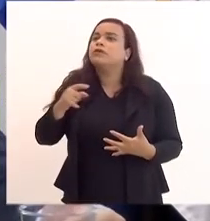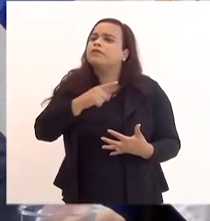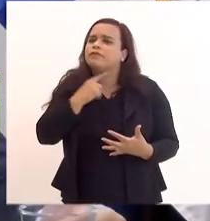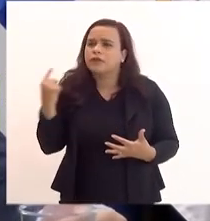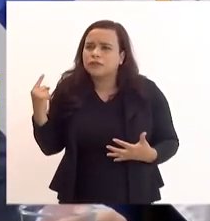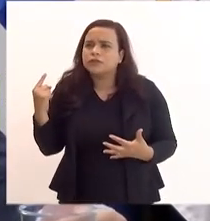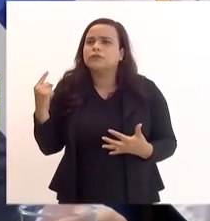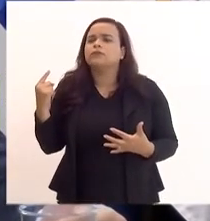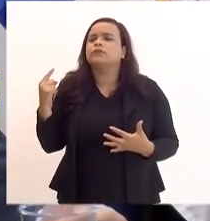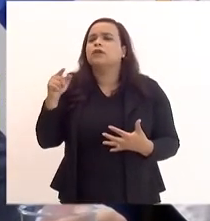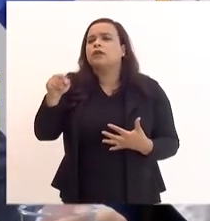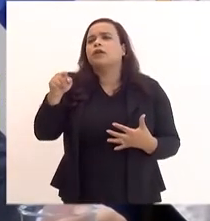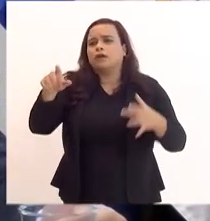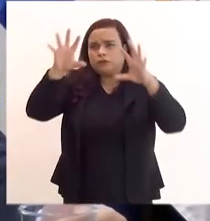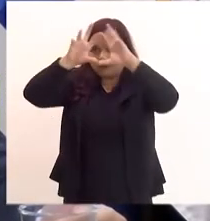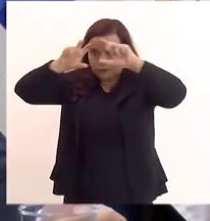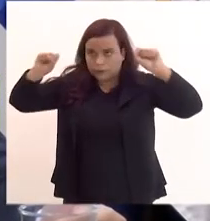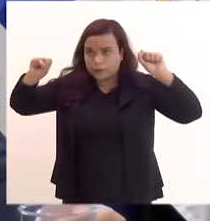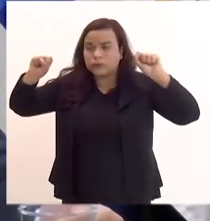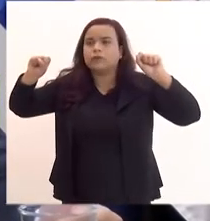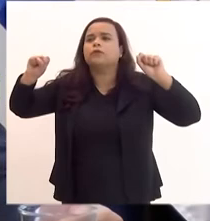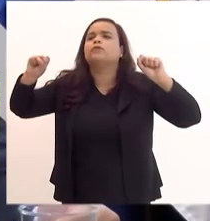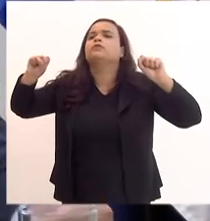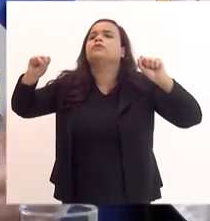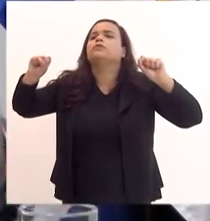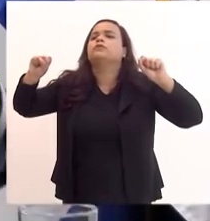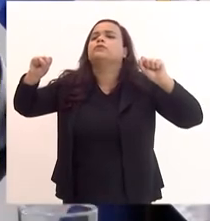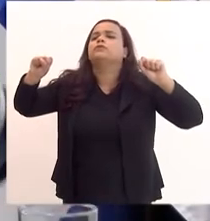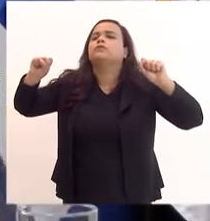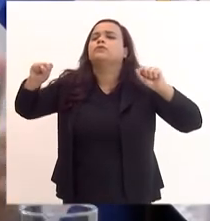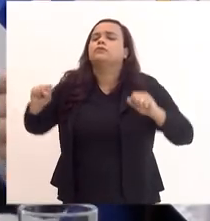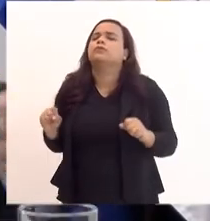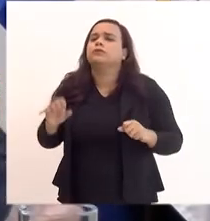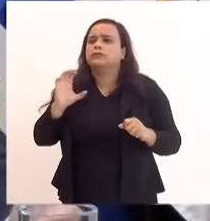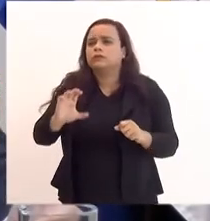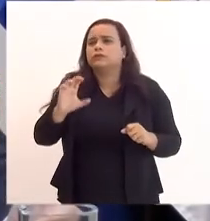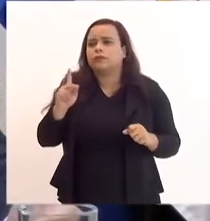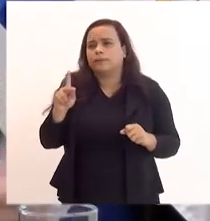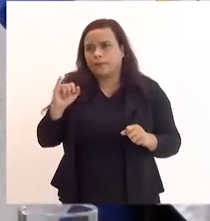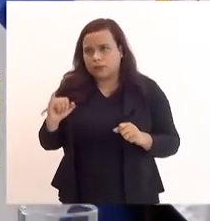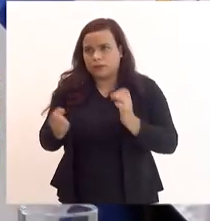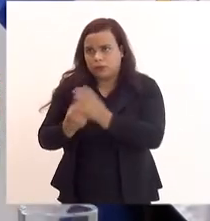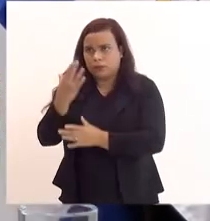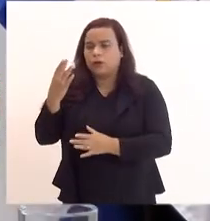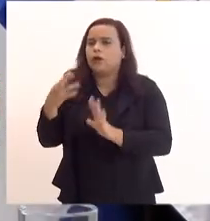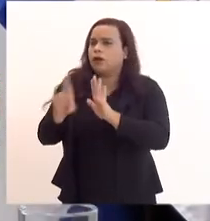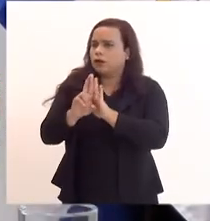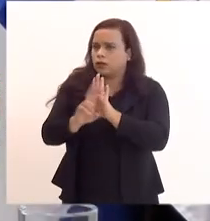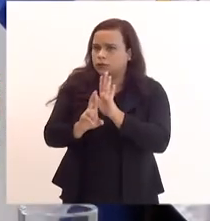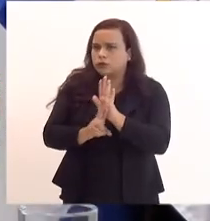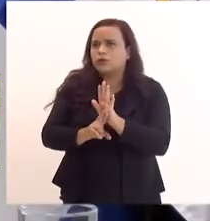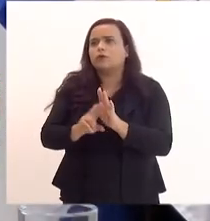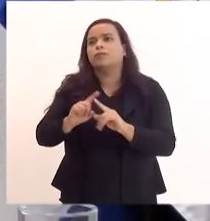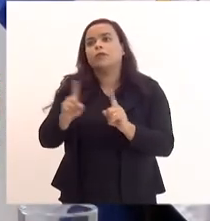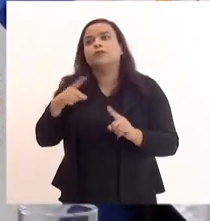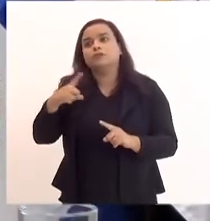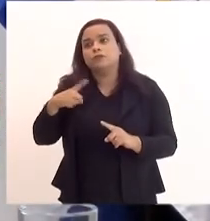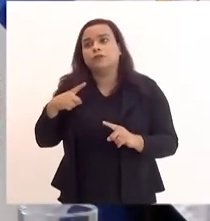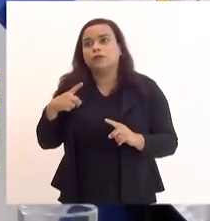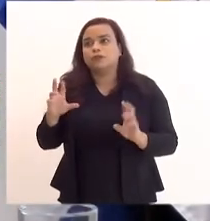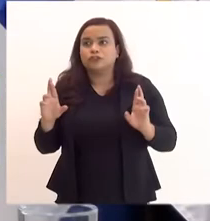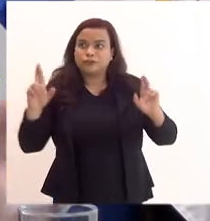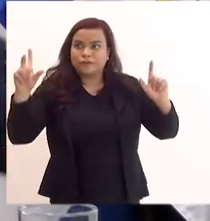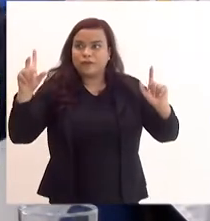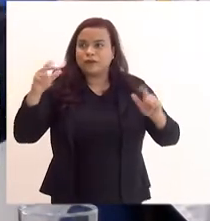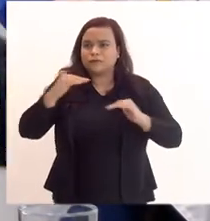o tribunal, a CCJ fez um relatório, a CPI produziu um relatório, mas há relatórios divergentes?